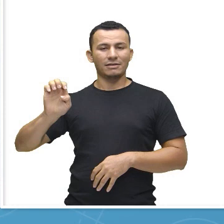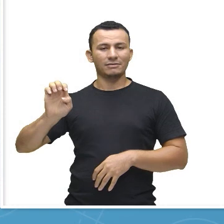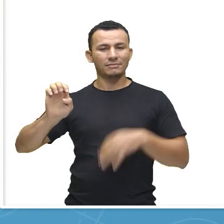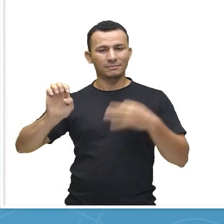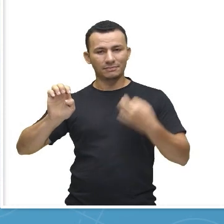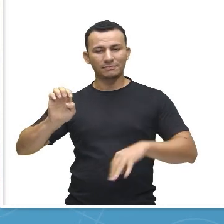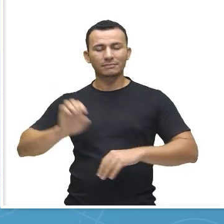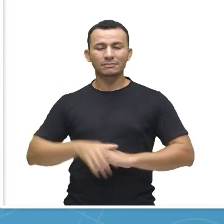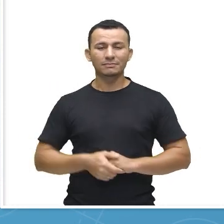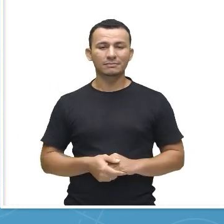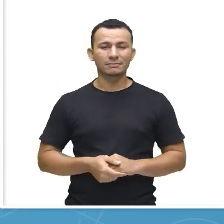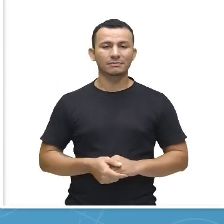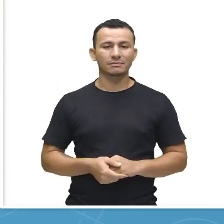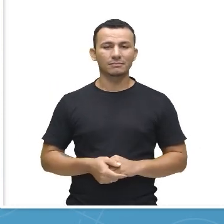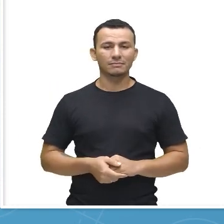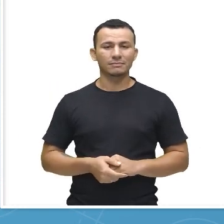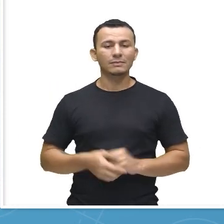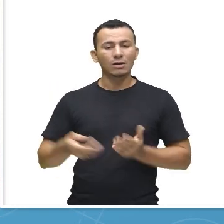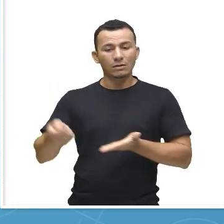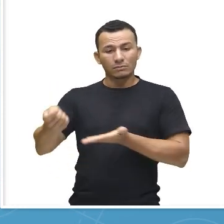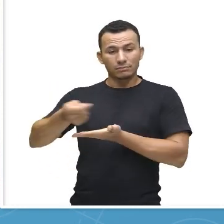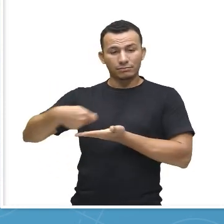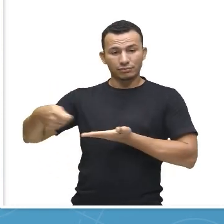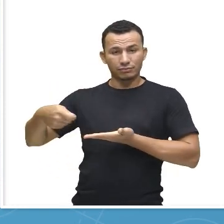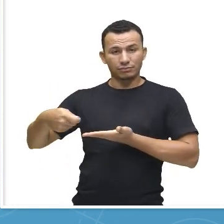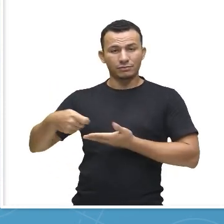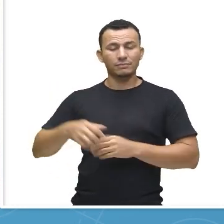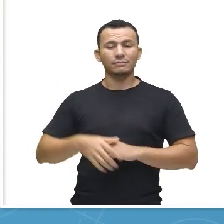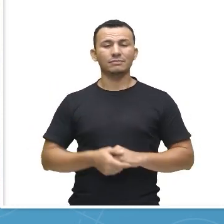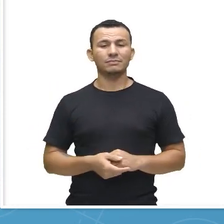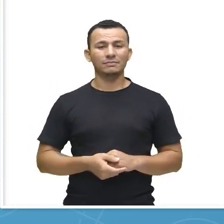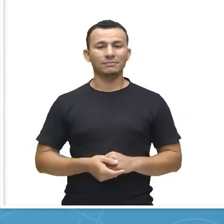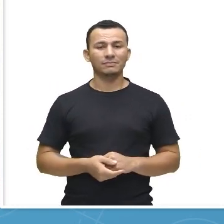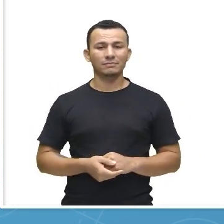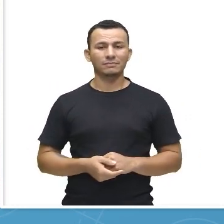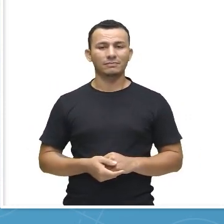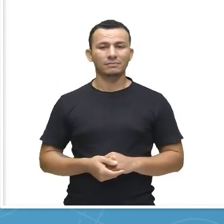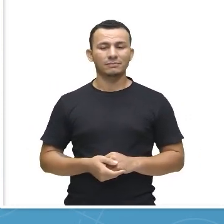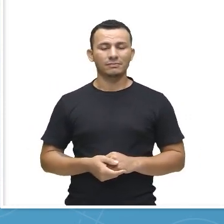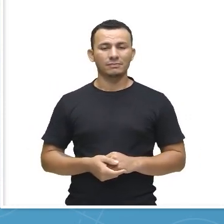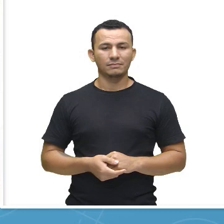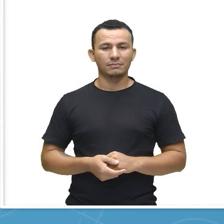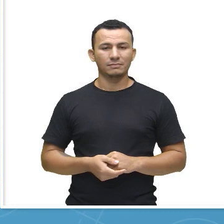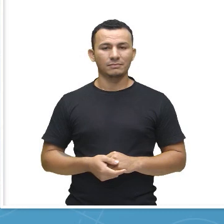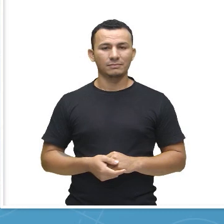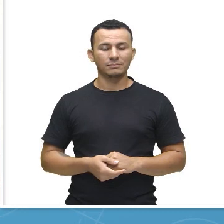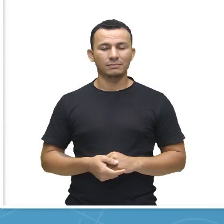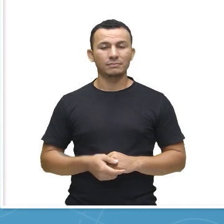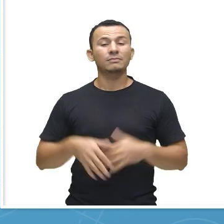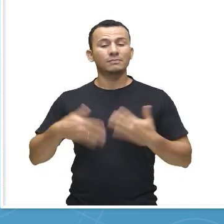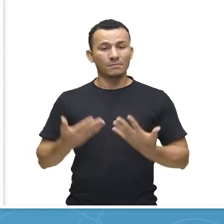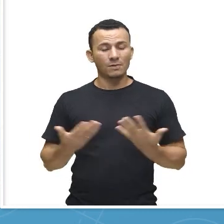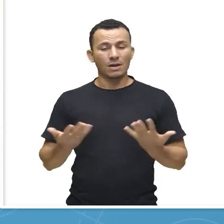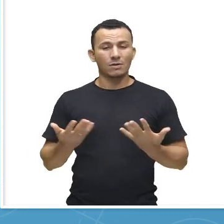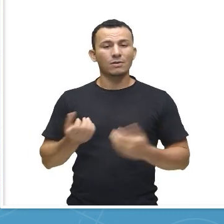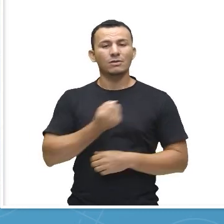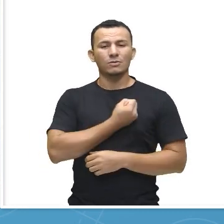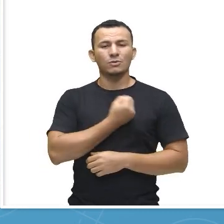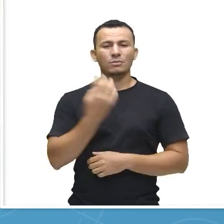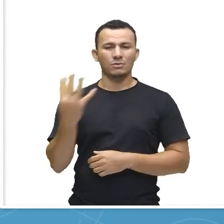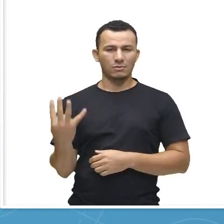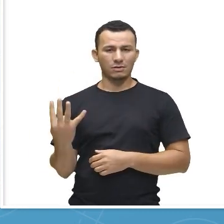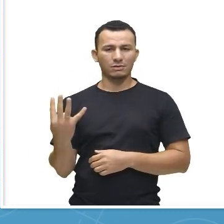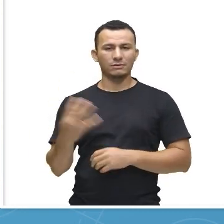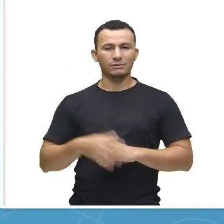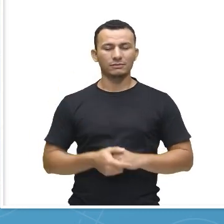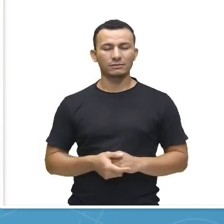aqui, corrigir aqui, que é letra E. Tá bom? Então, vamos agora para a questão de número